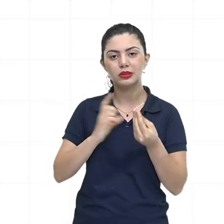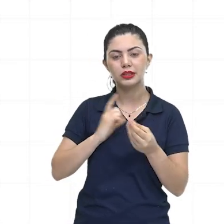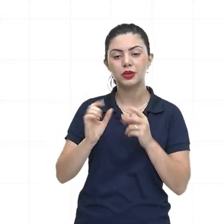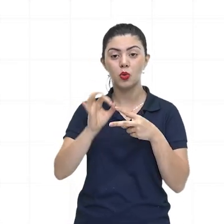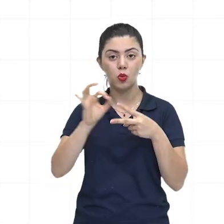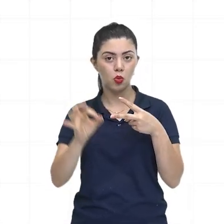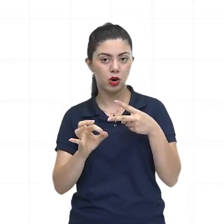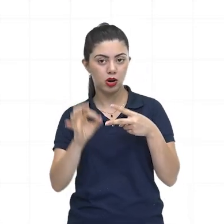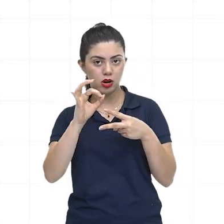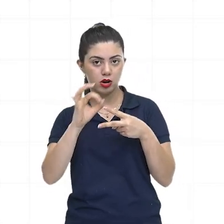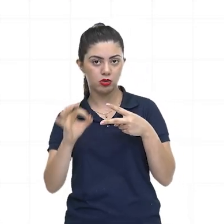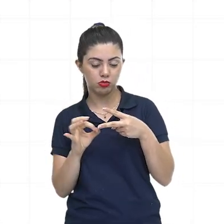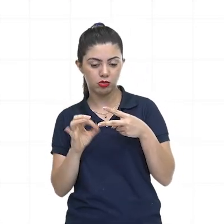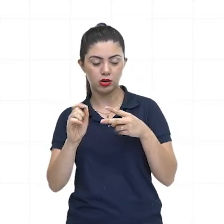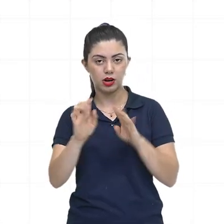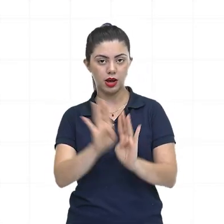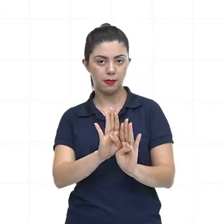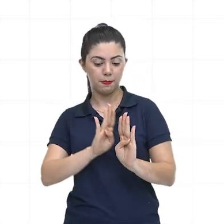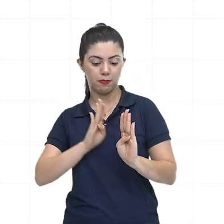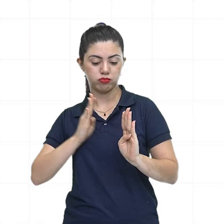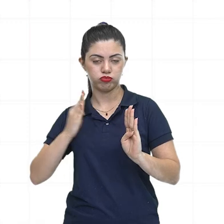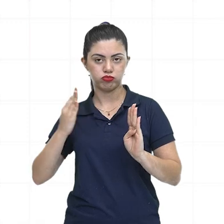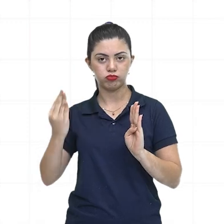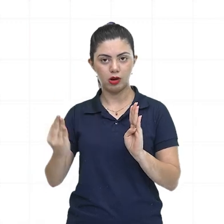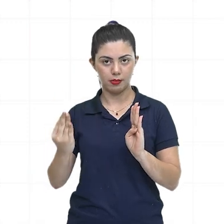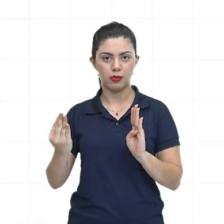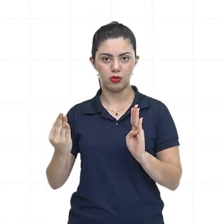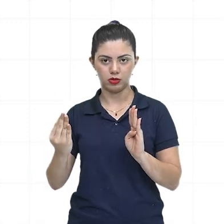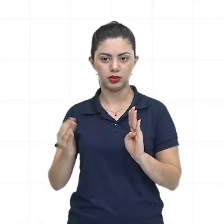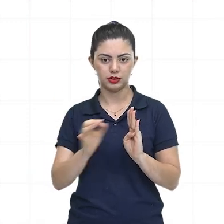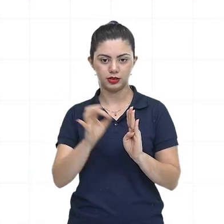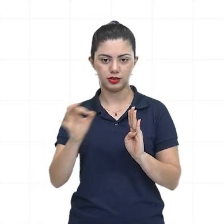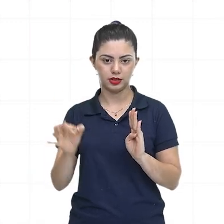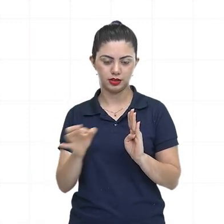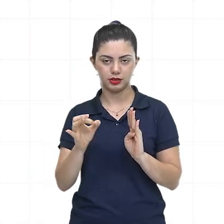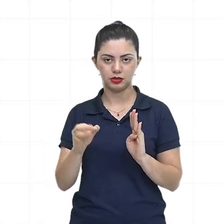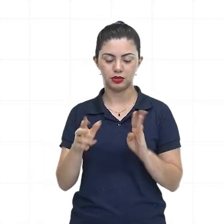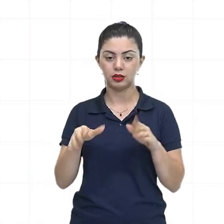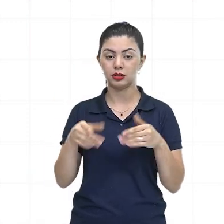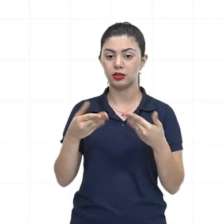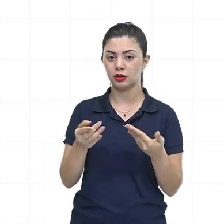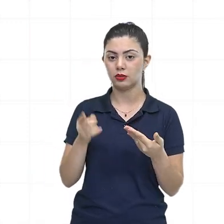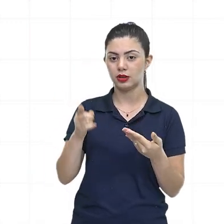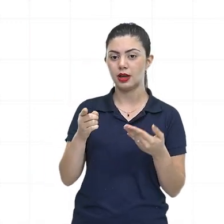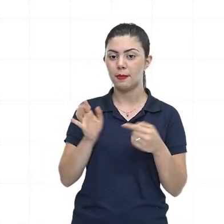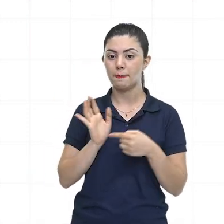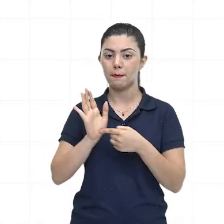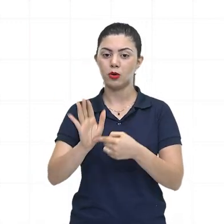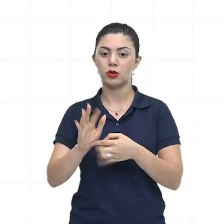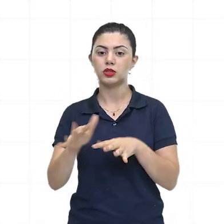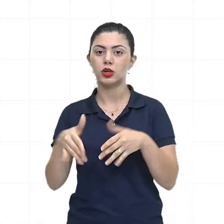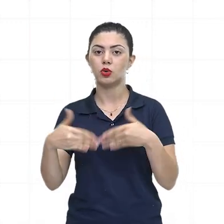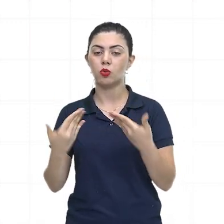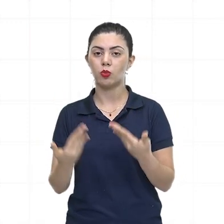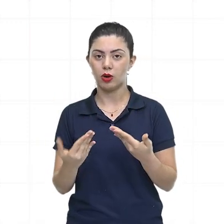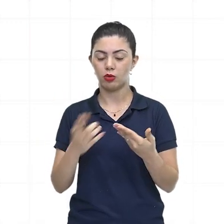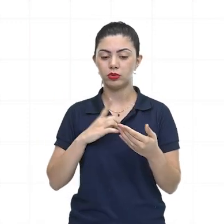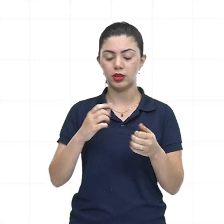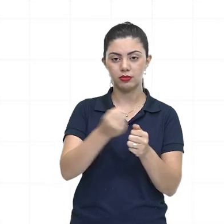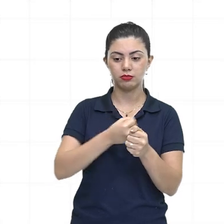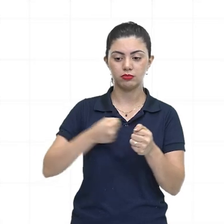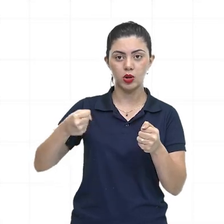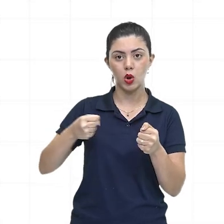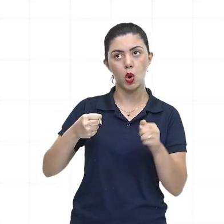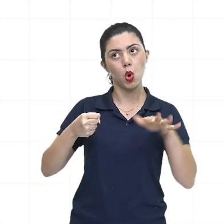né, que está sendo formado pela porta ao abri-la, indica para que lado ela está abrindo, certo?